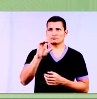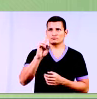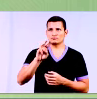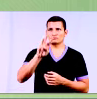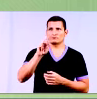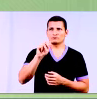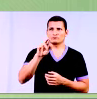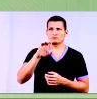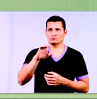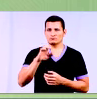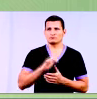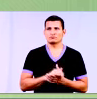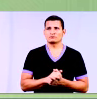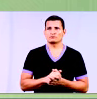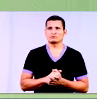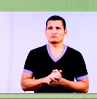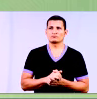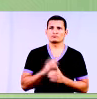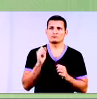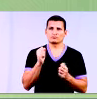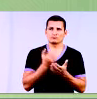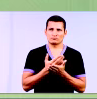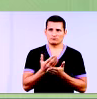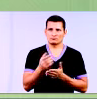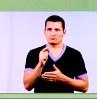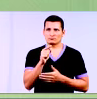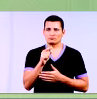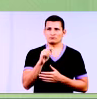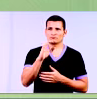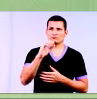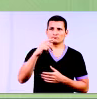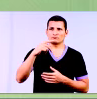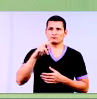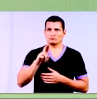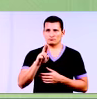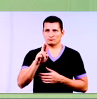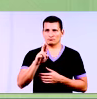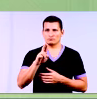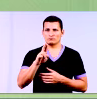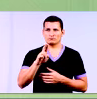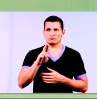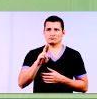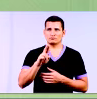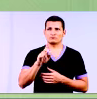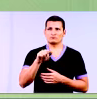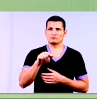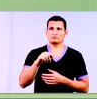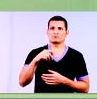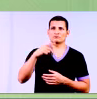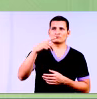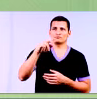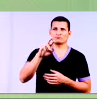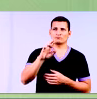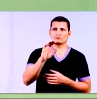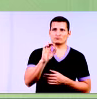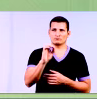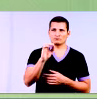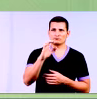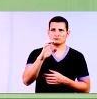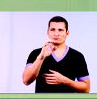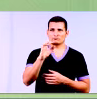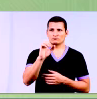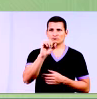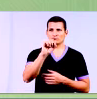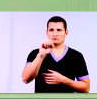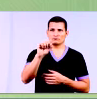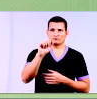física. Qual é o principal? A gente pode começar por aqui, ó. É a CPU, né, Thiago? É o processador. É o processador, isso mesmo.